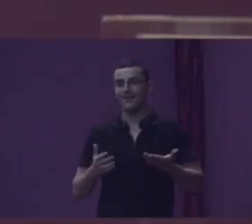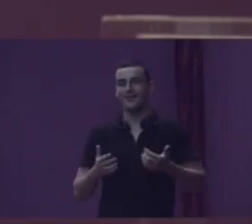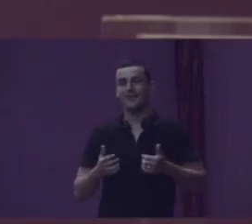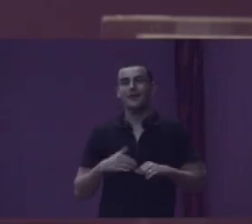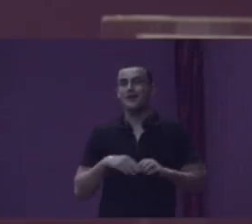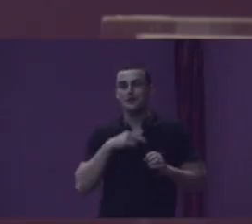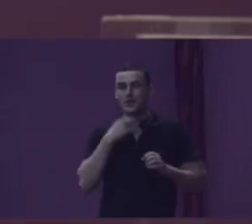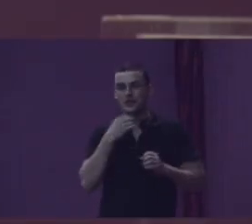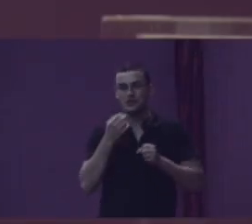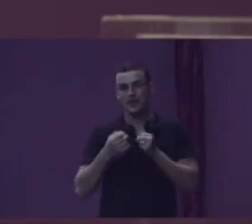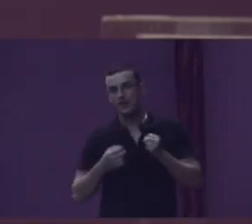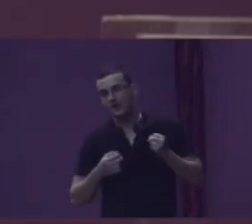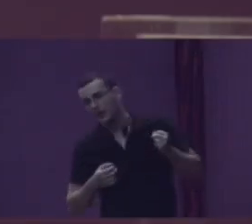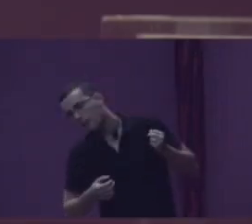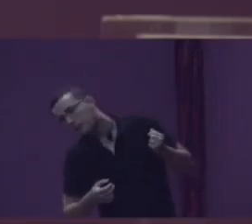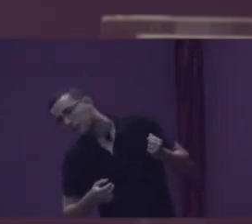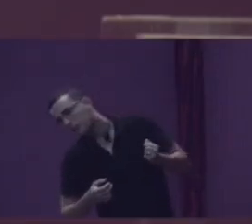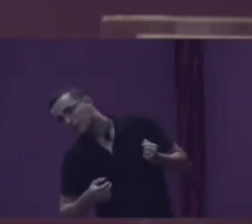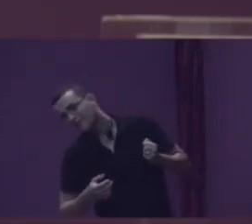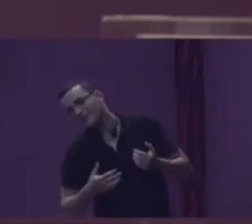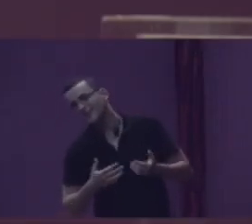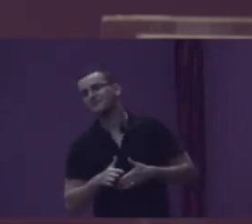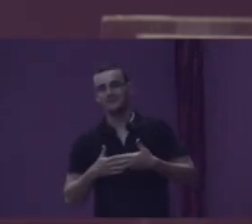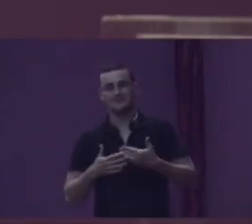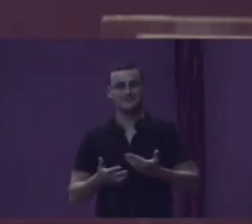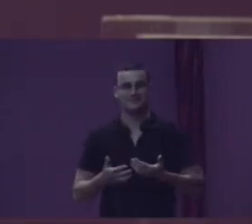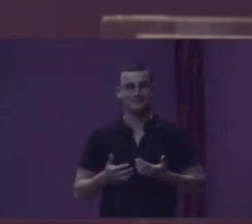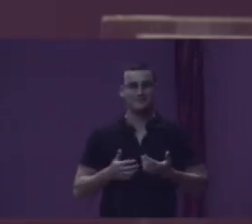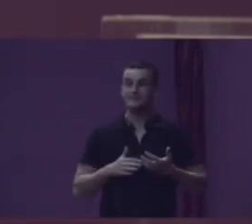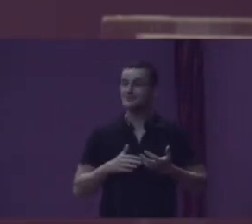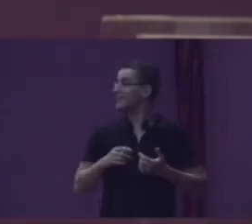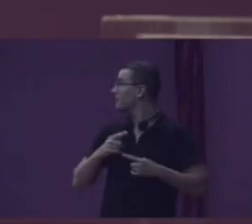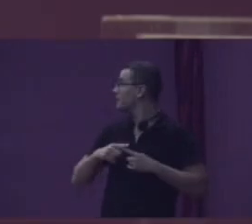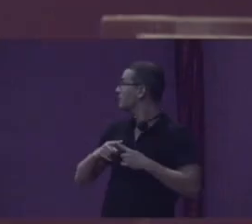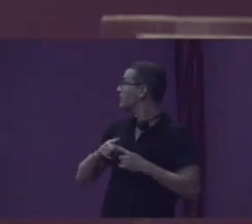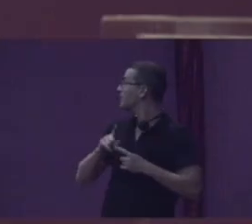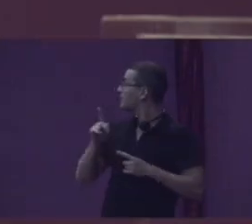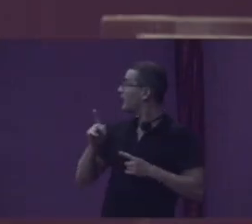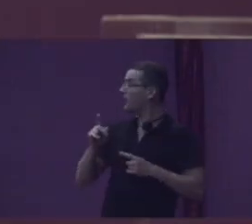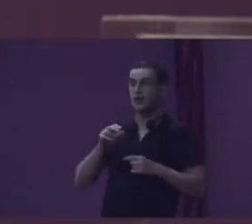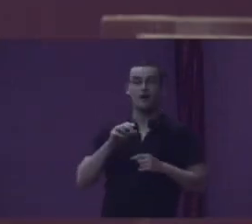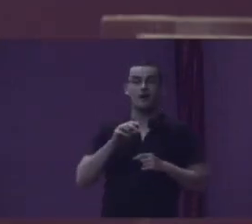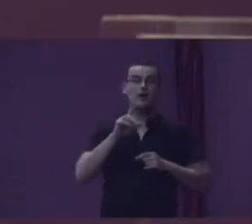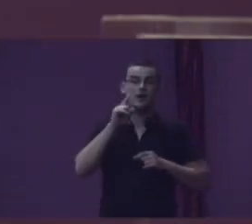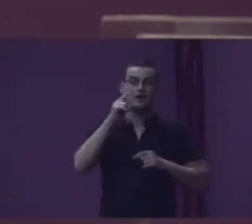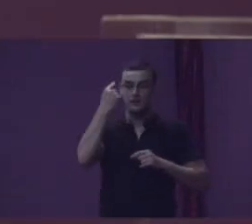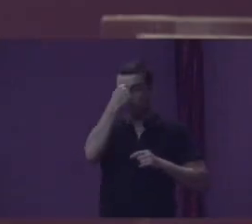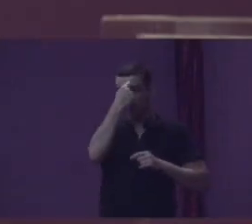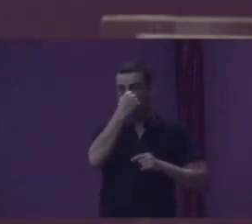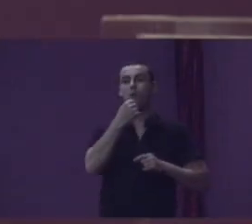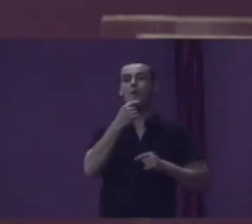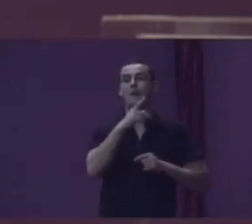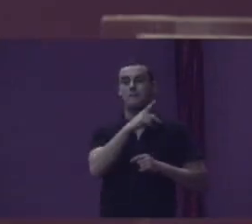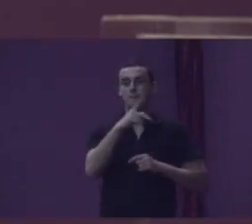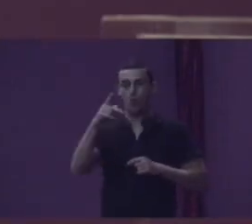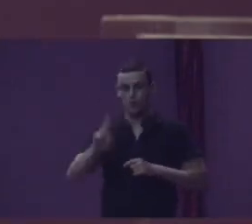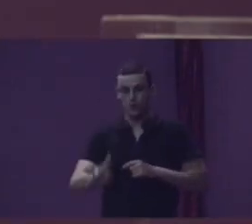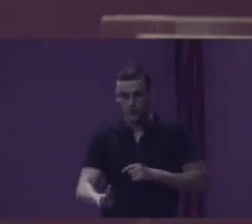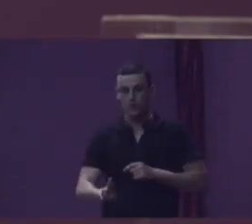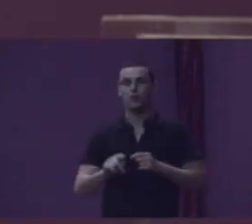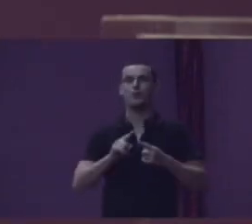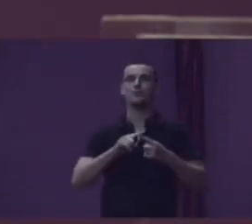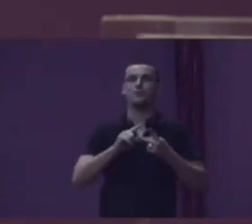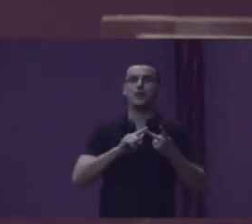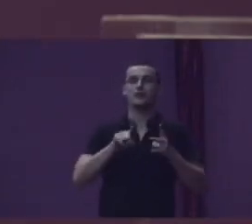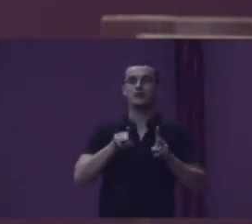Brasil, risco no Malawi, risco de Porto Rico, risco na França, deve ser esse risco